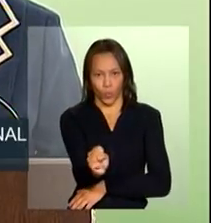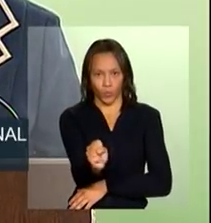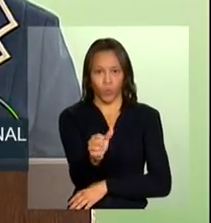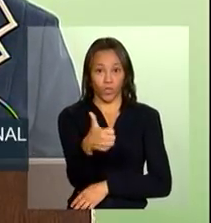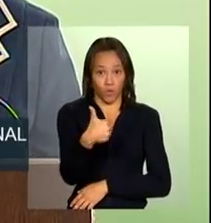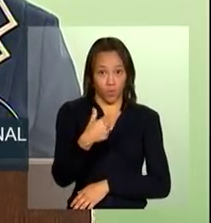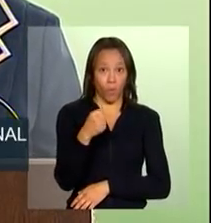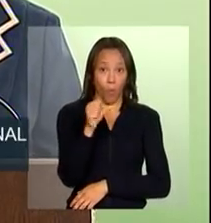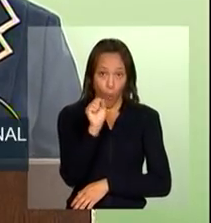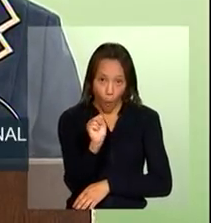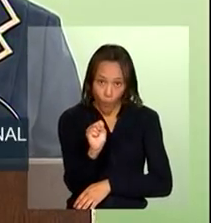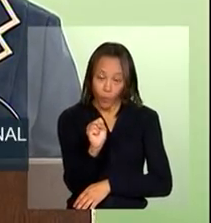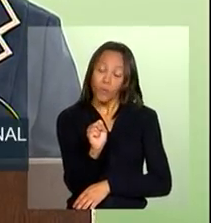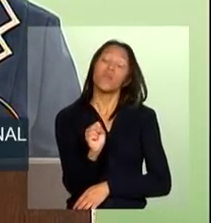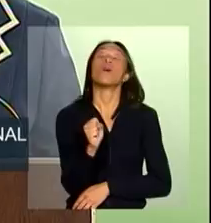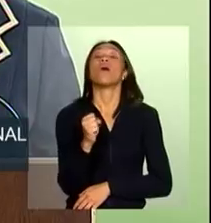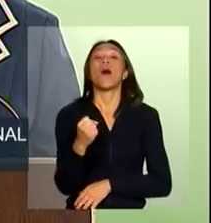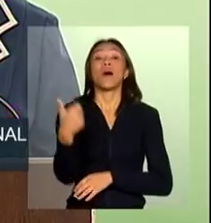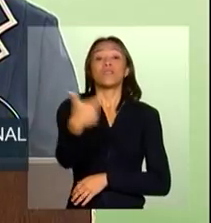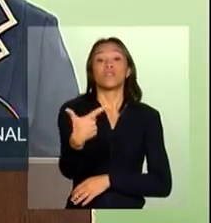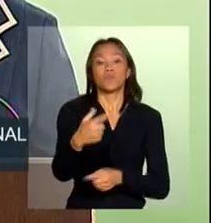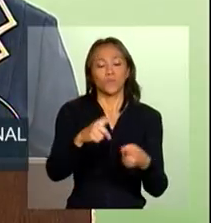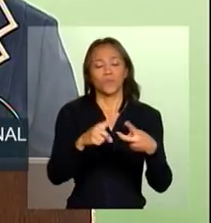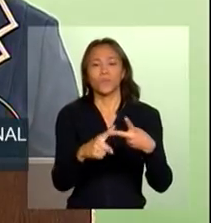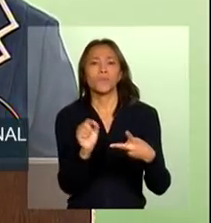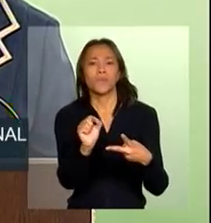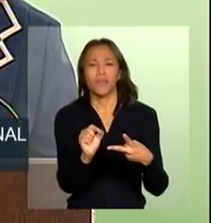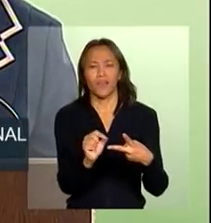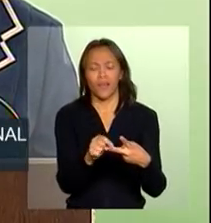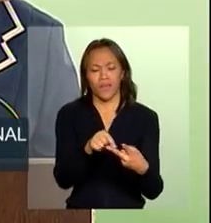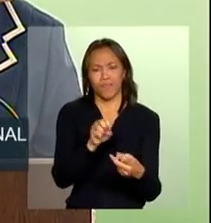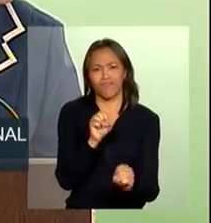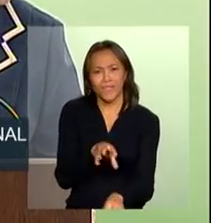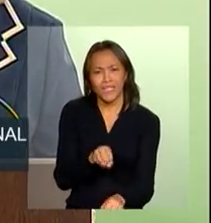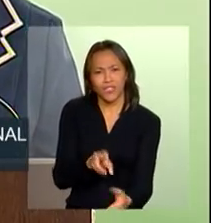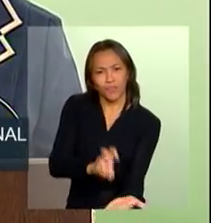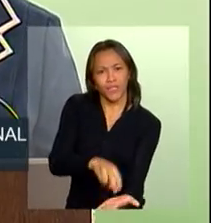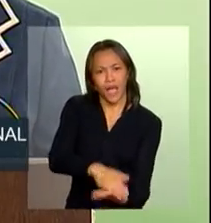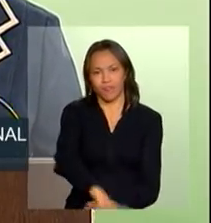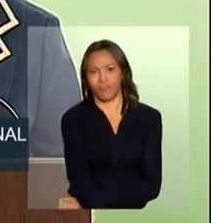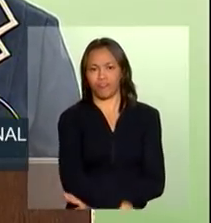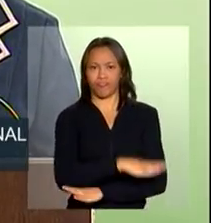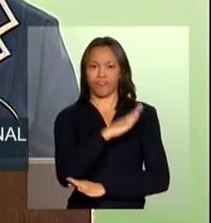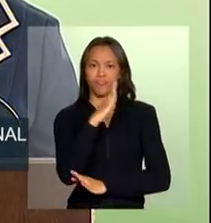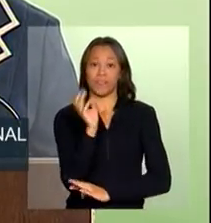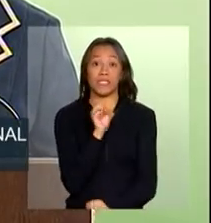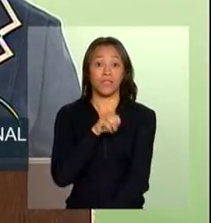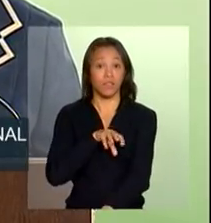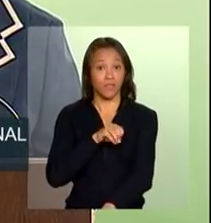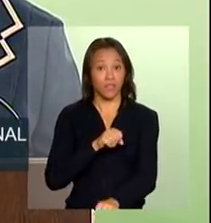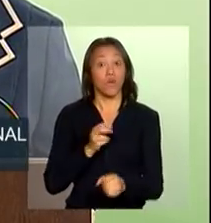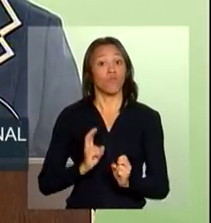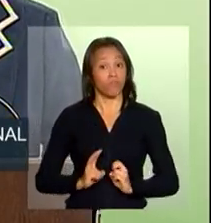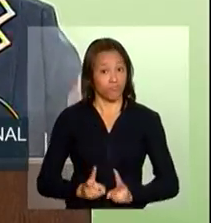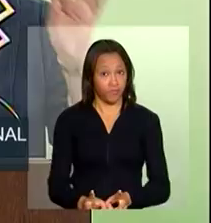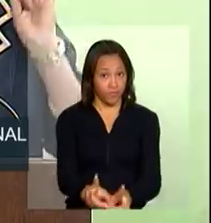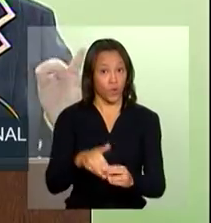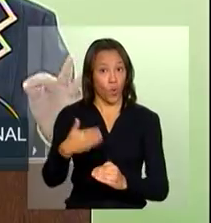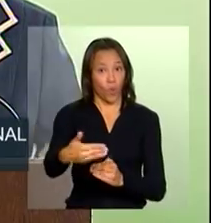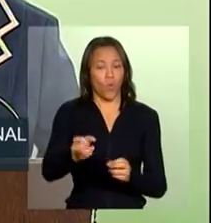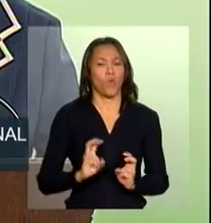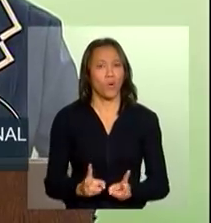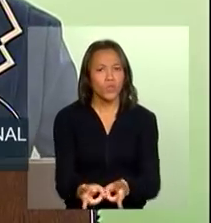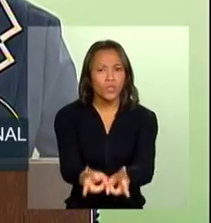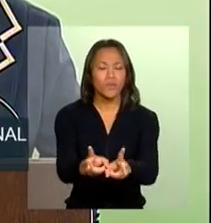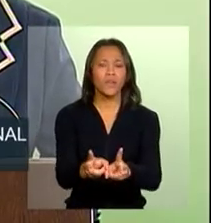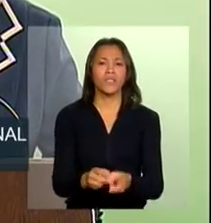segunda questão diz respeito à educação em tempo integral. A continuidade desse processo de